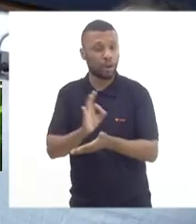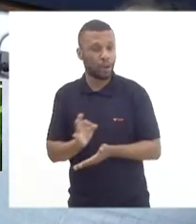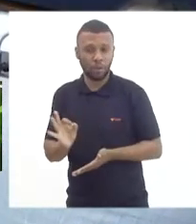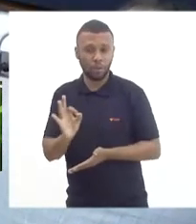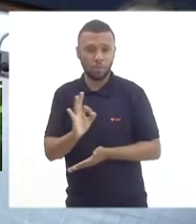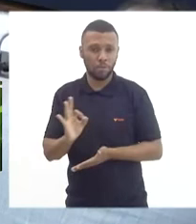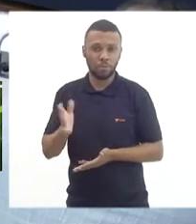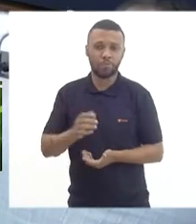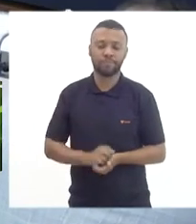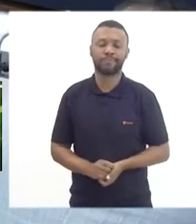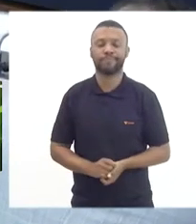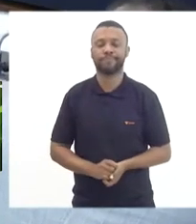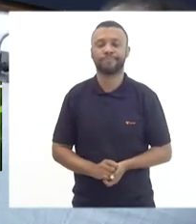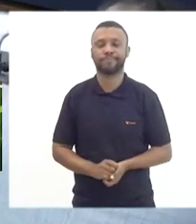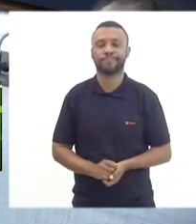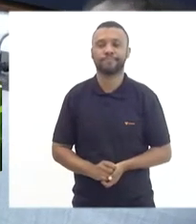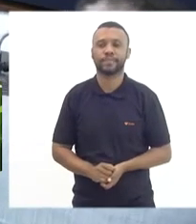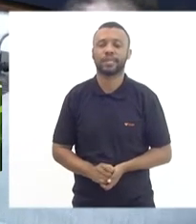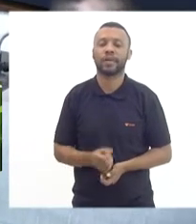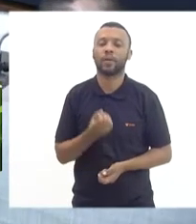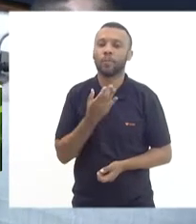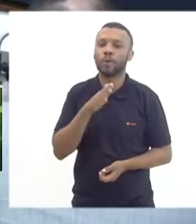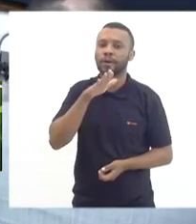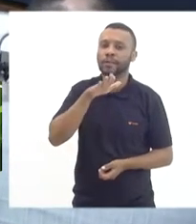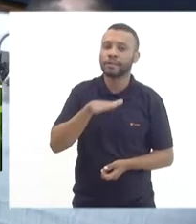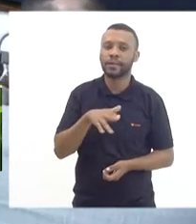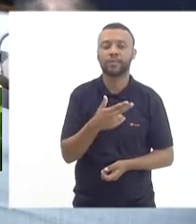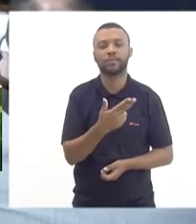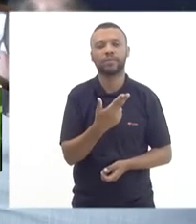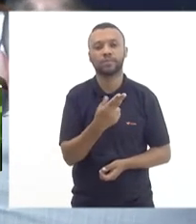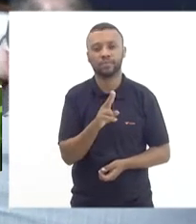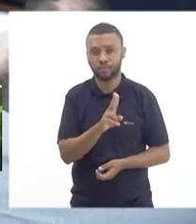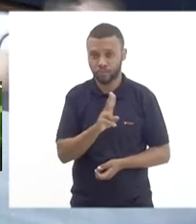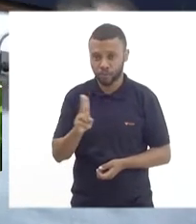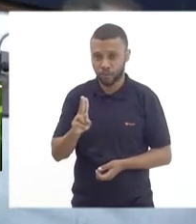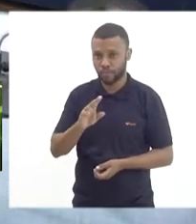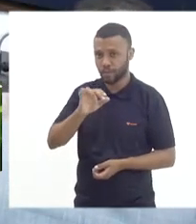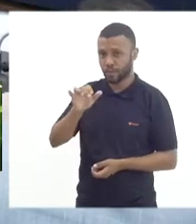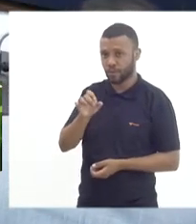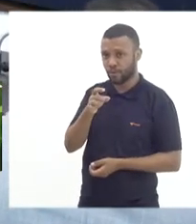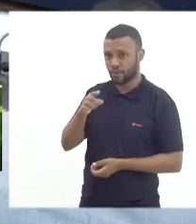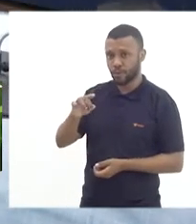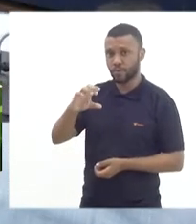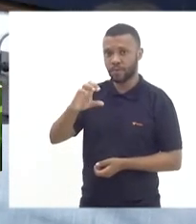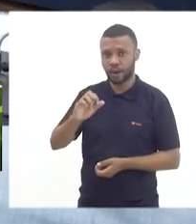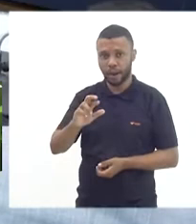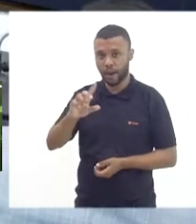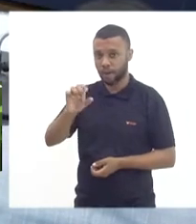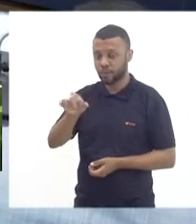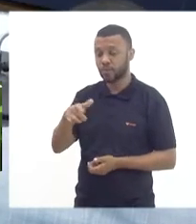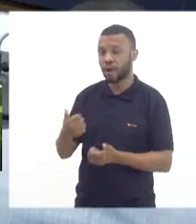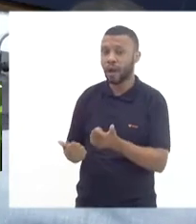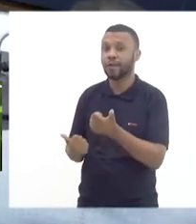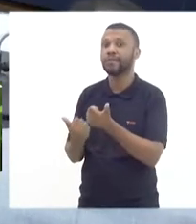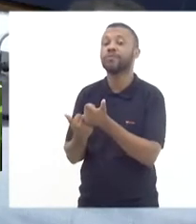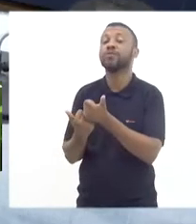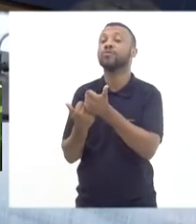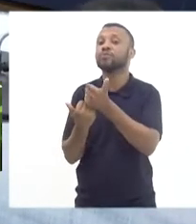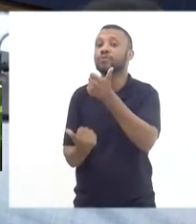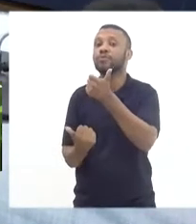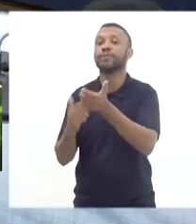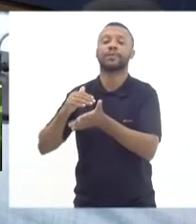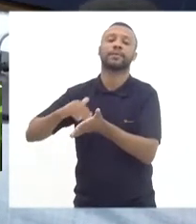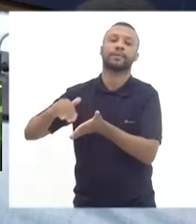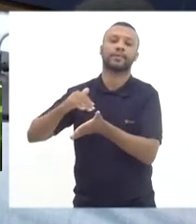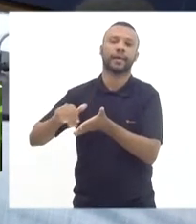Boa tarde, meu nome é João Carlos, eu sou assistente, né, do subsecretário de Receita,